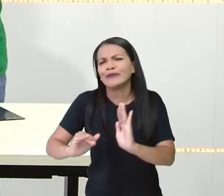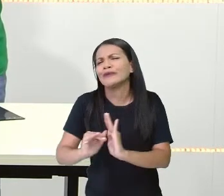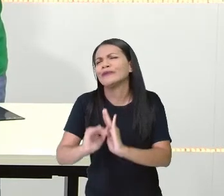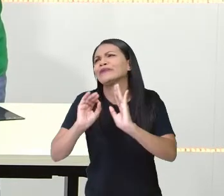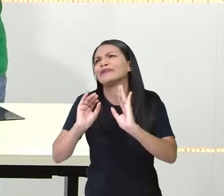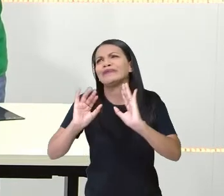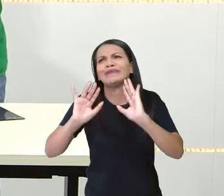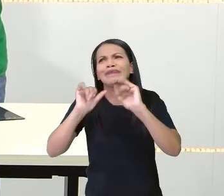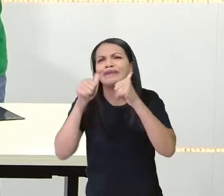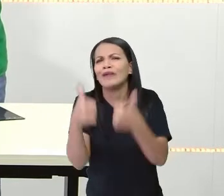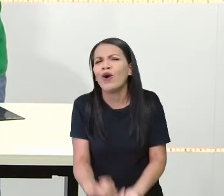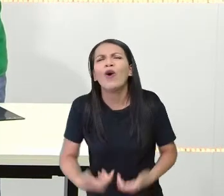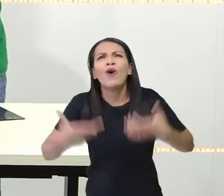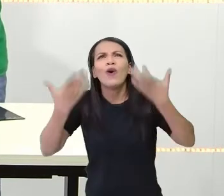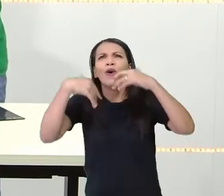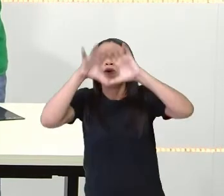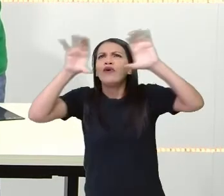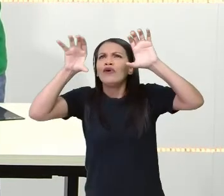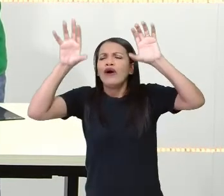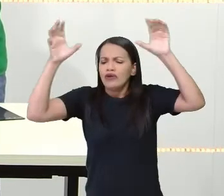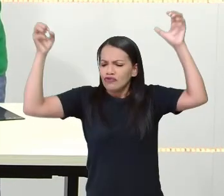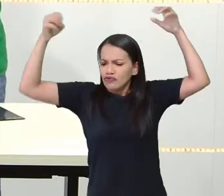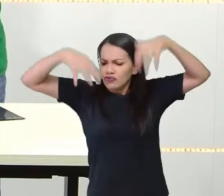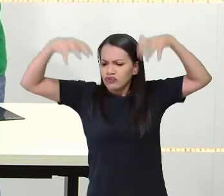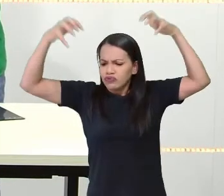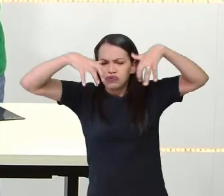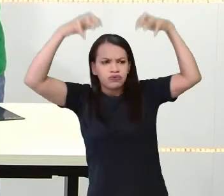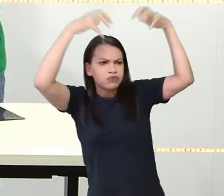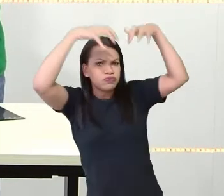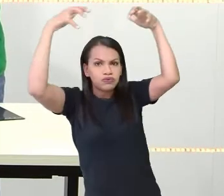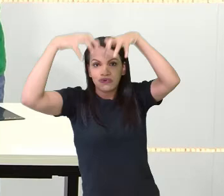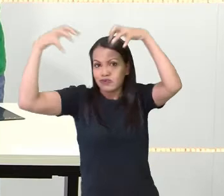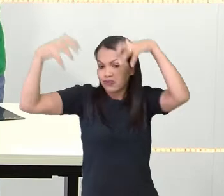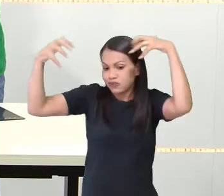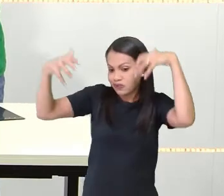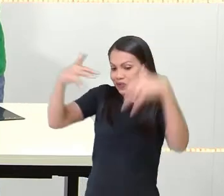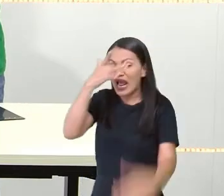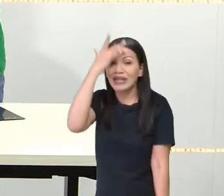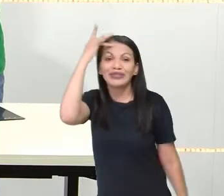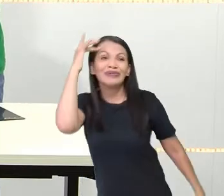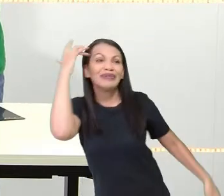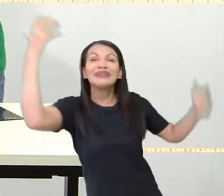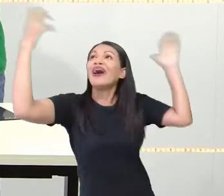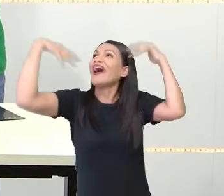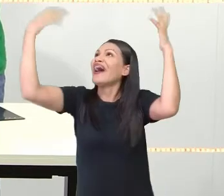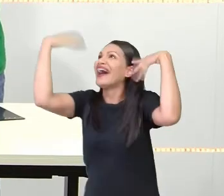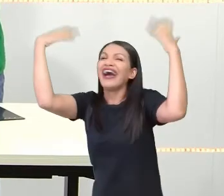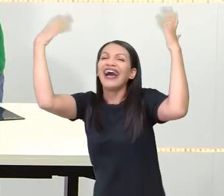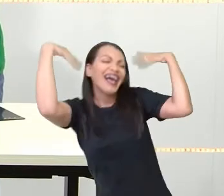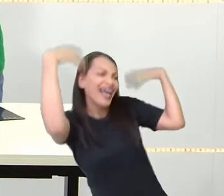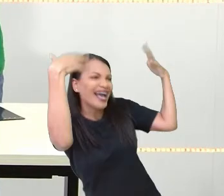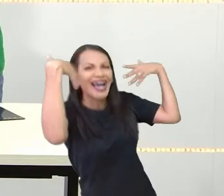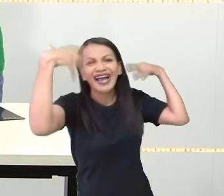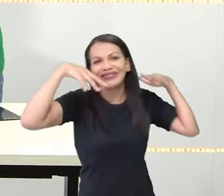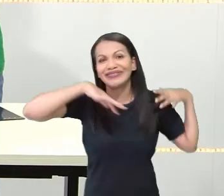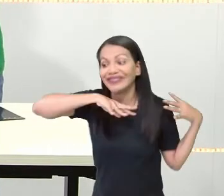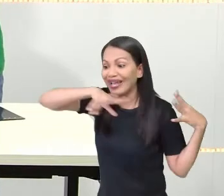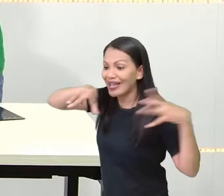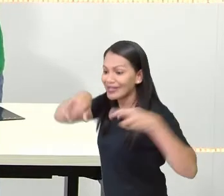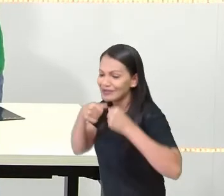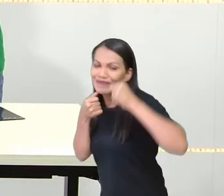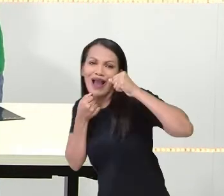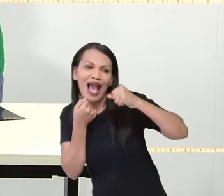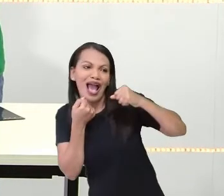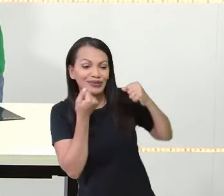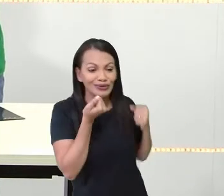foi muita chuva. As pessoas tomaram muito banho de chuva. Os animais